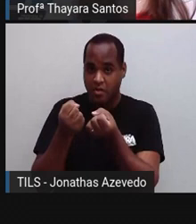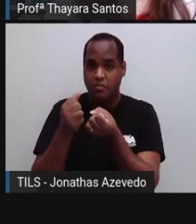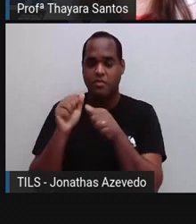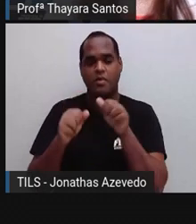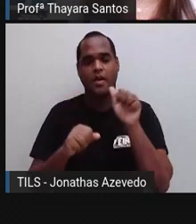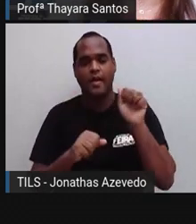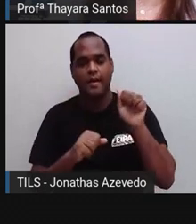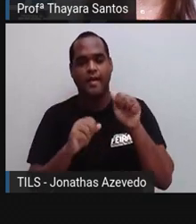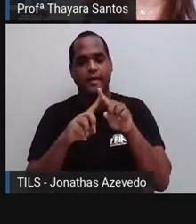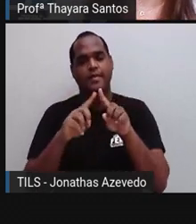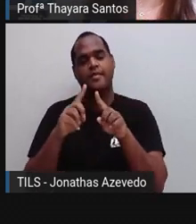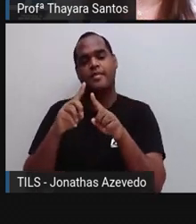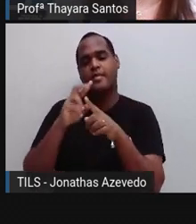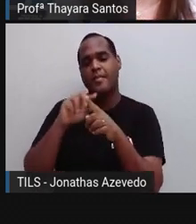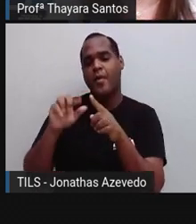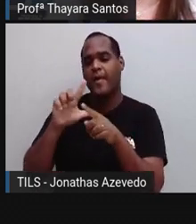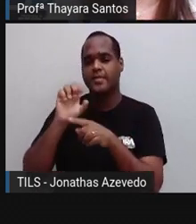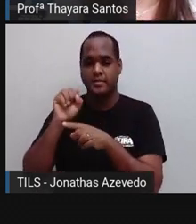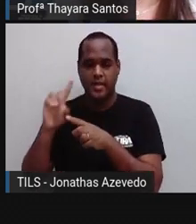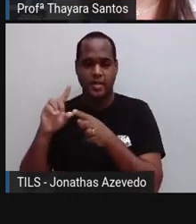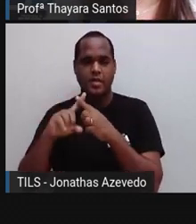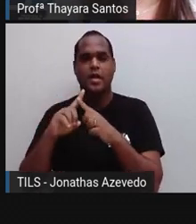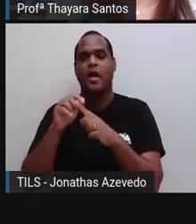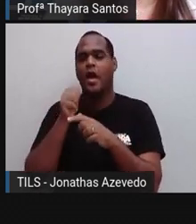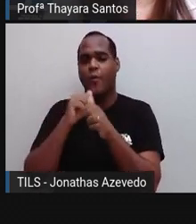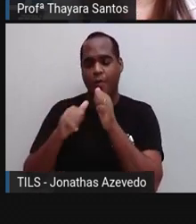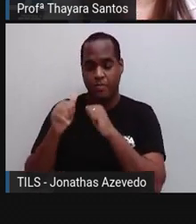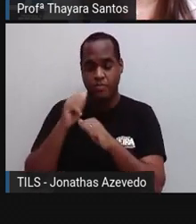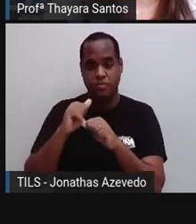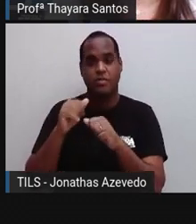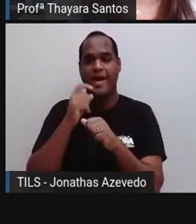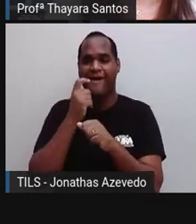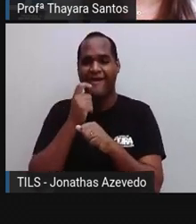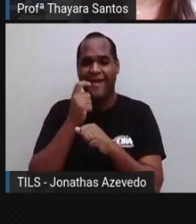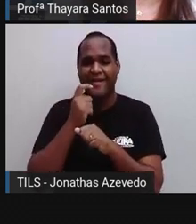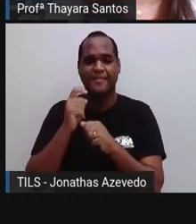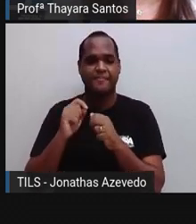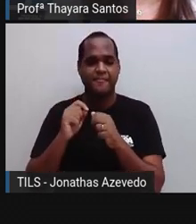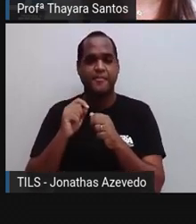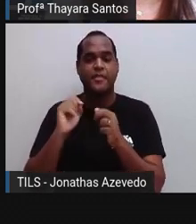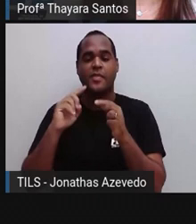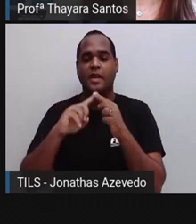A, tabaco e LSD. Letra B, álcool e crack. Letra C,